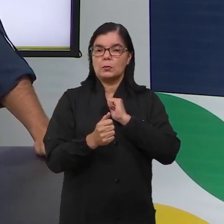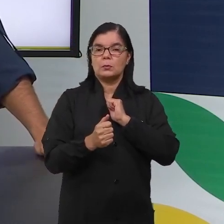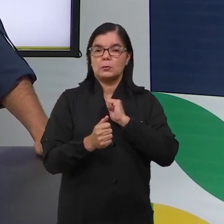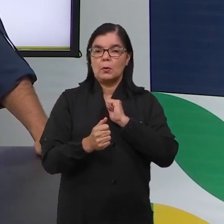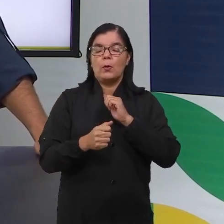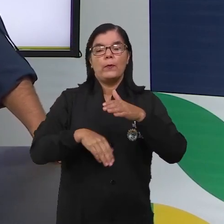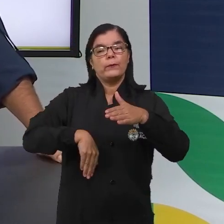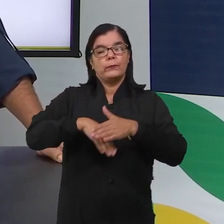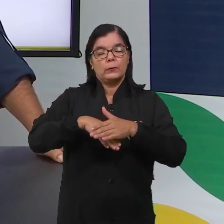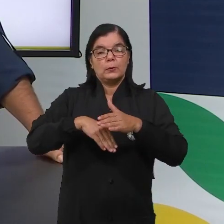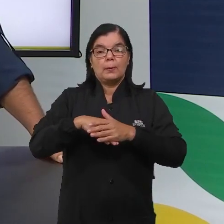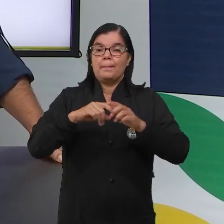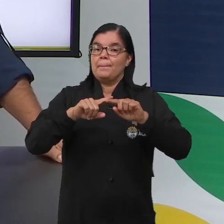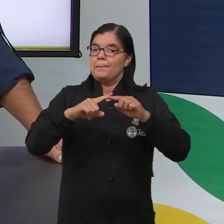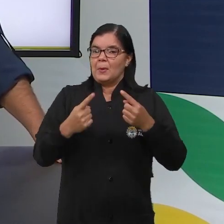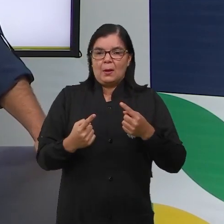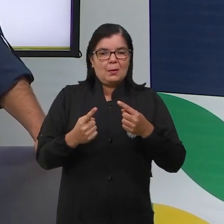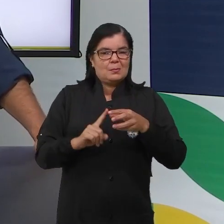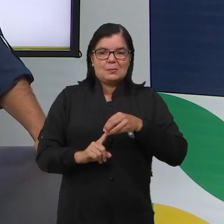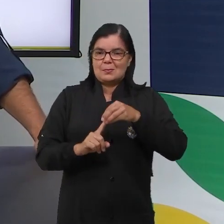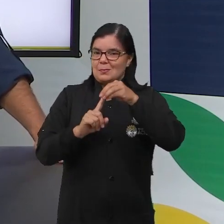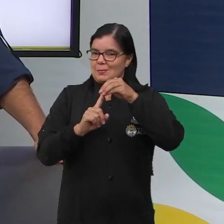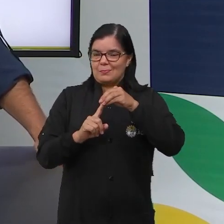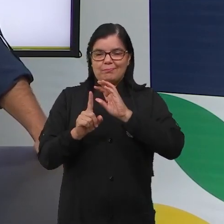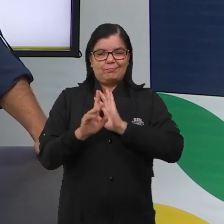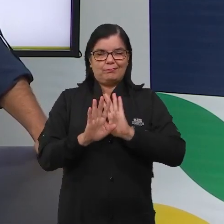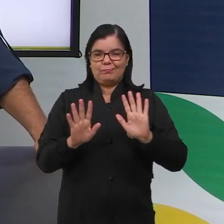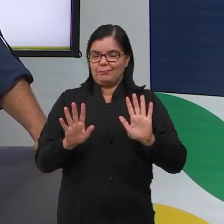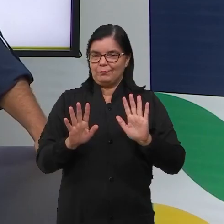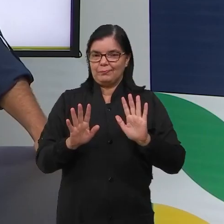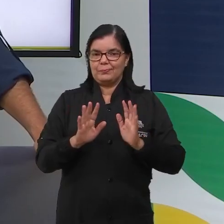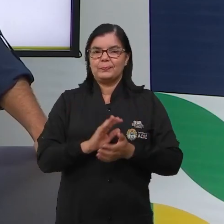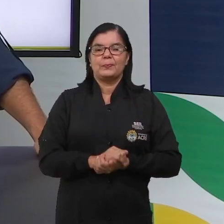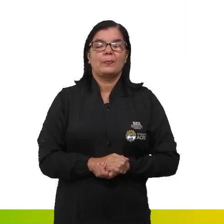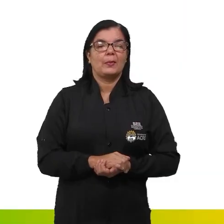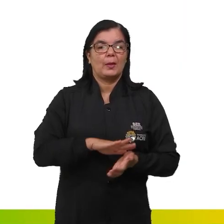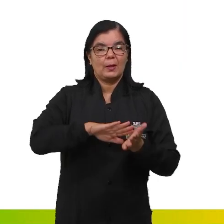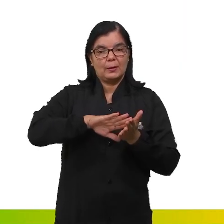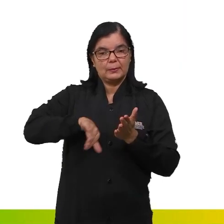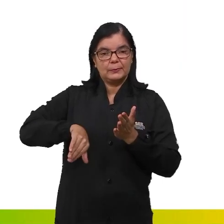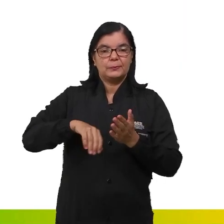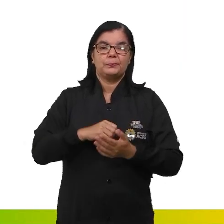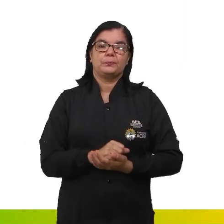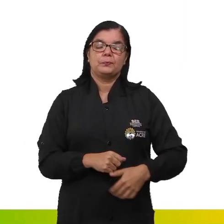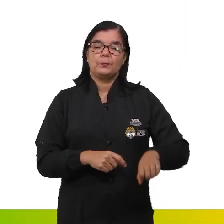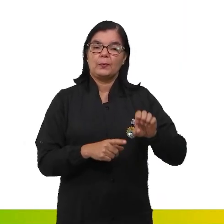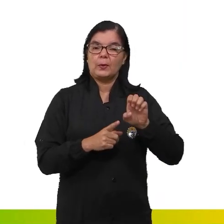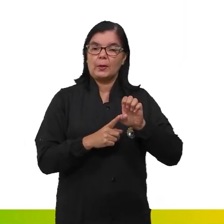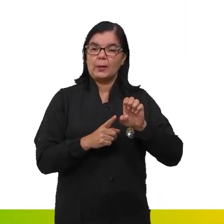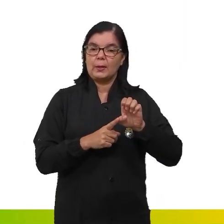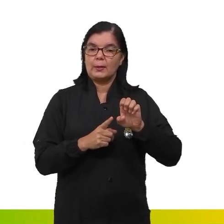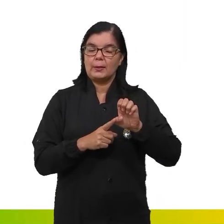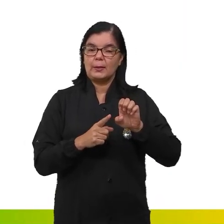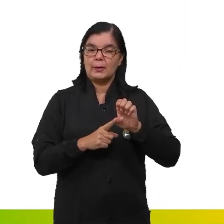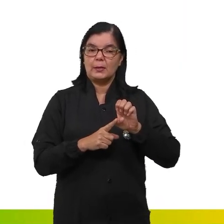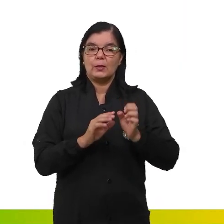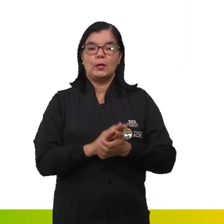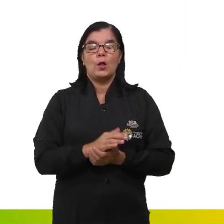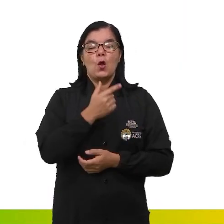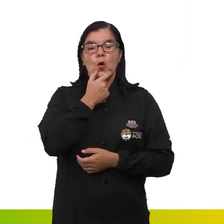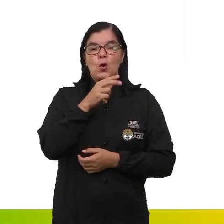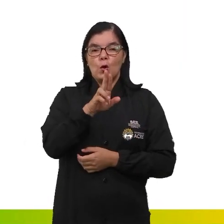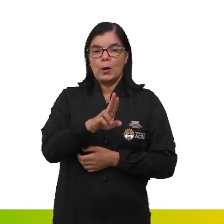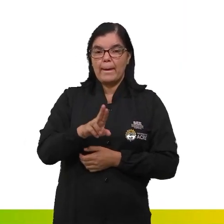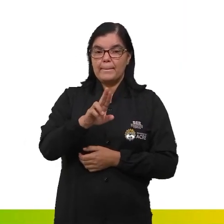a língua futebol tem esse aceno. Porém, não é exclusivo e não é único, tá bom? Então, descarta D. E por fim, a E. O inglês